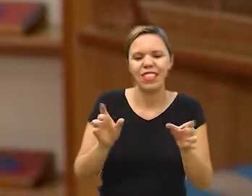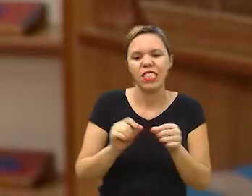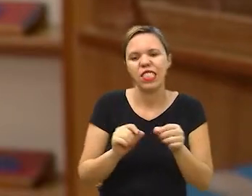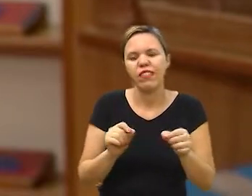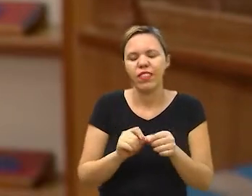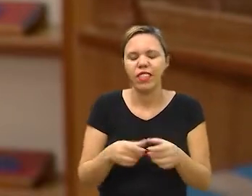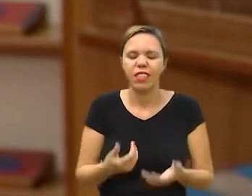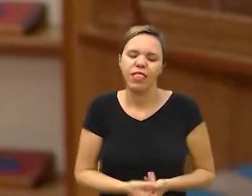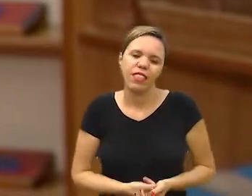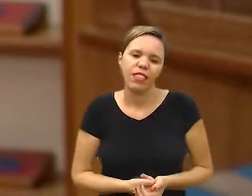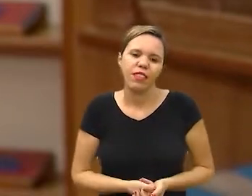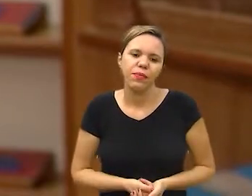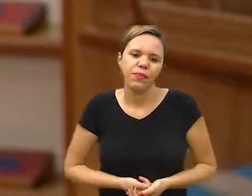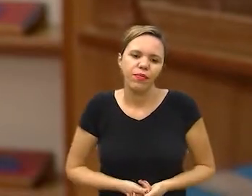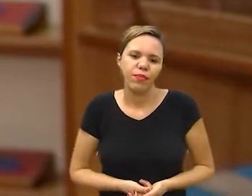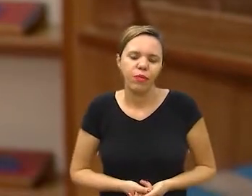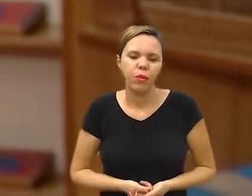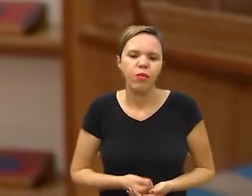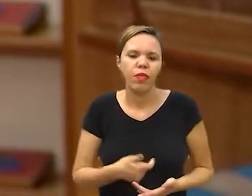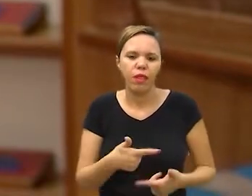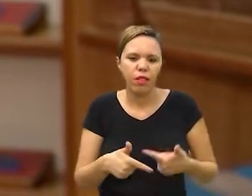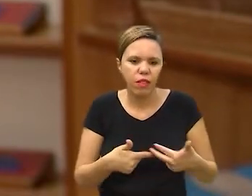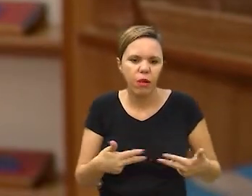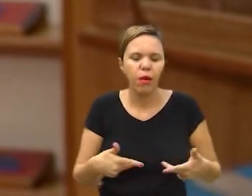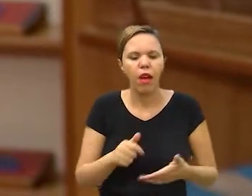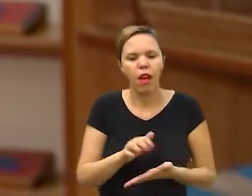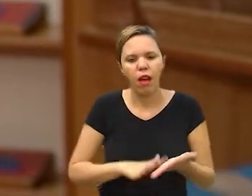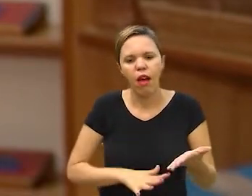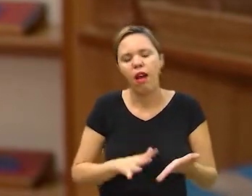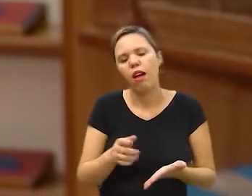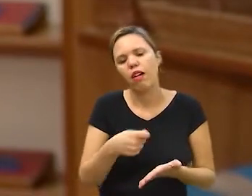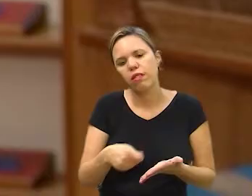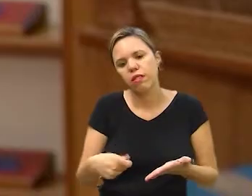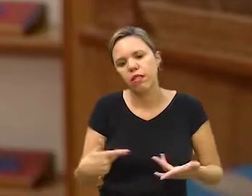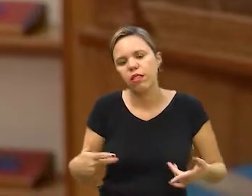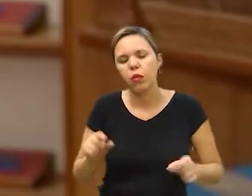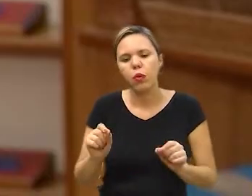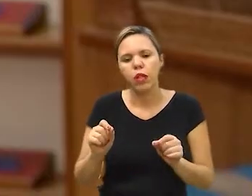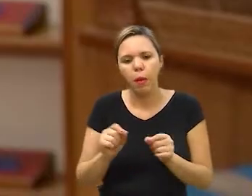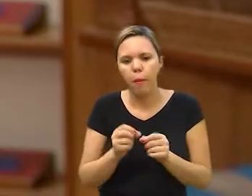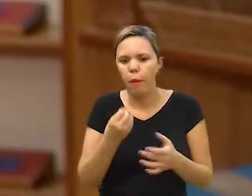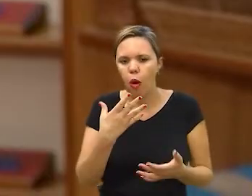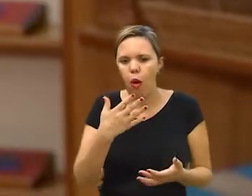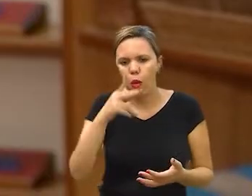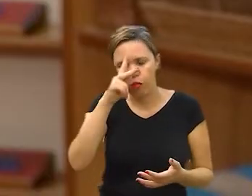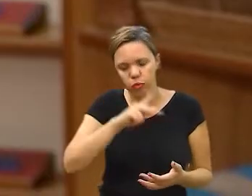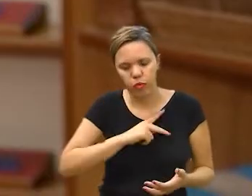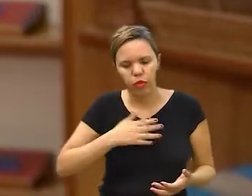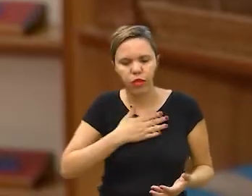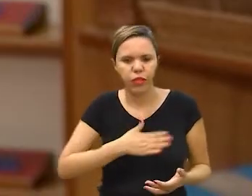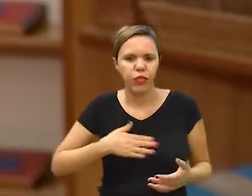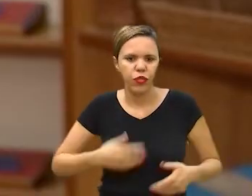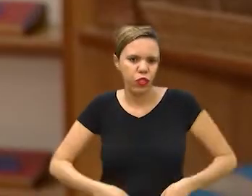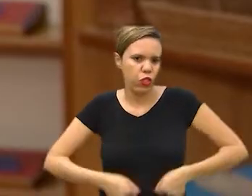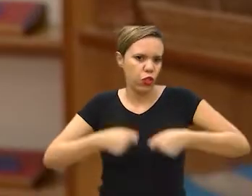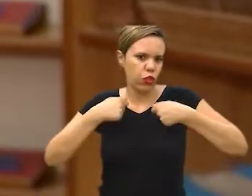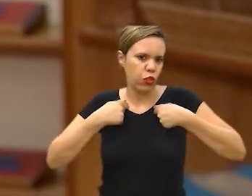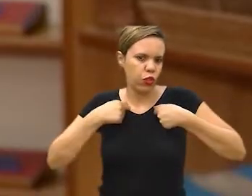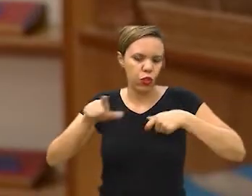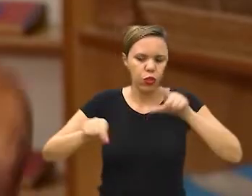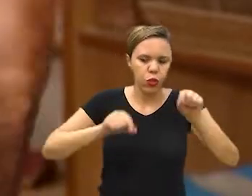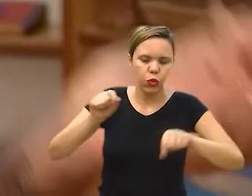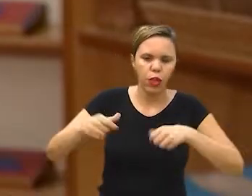fazer as atividades, em fazer aquilo que é bom para eles, vestir a roupa,